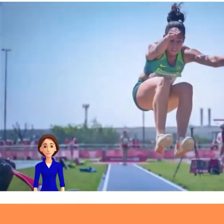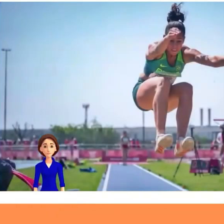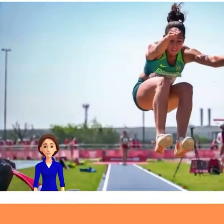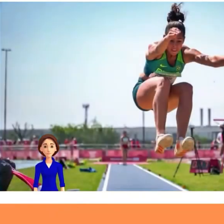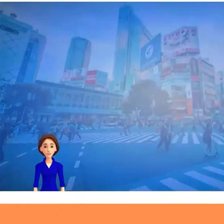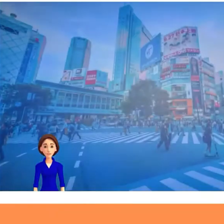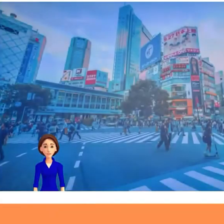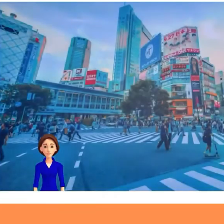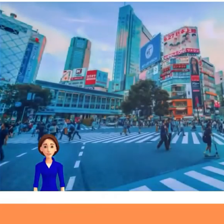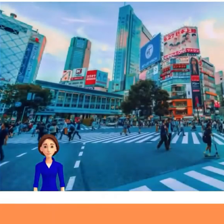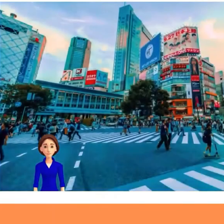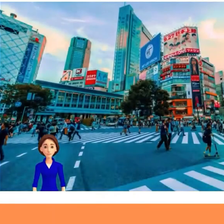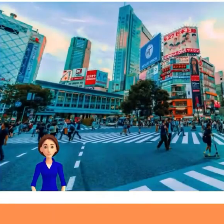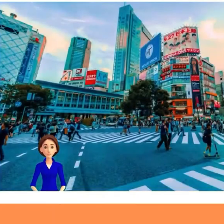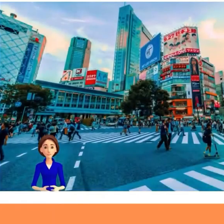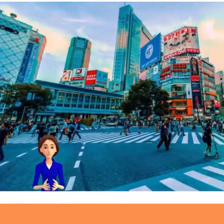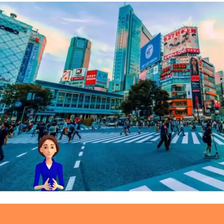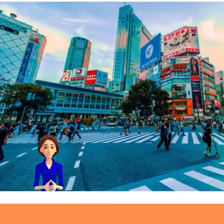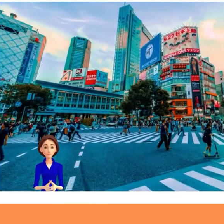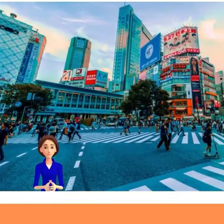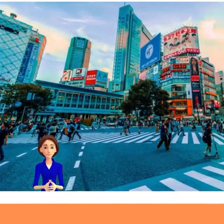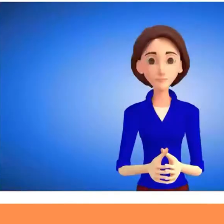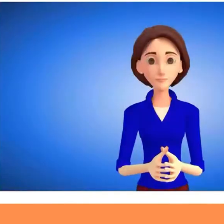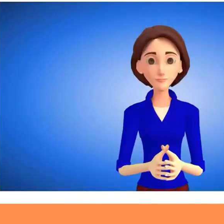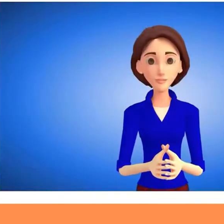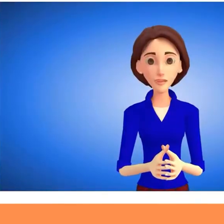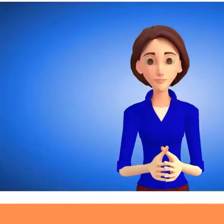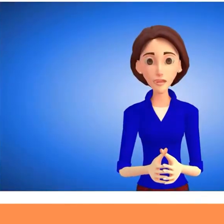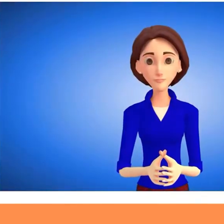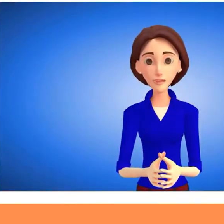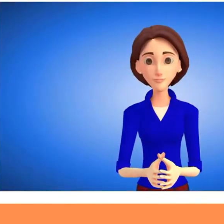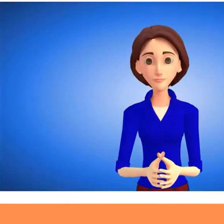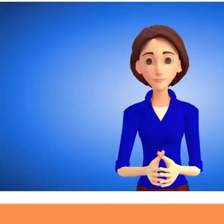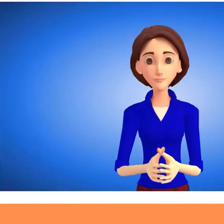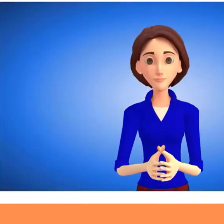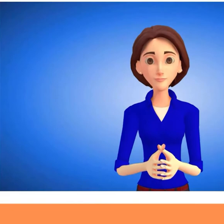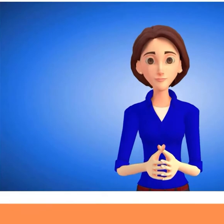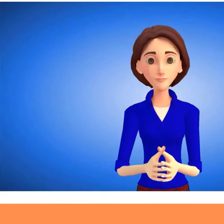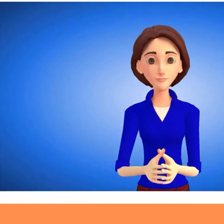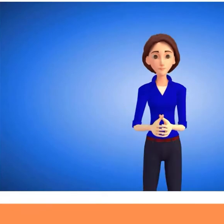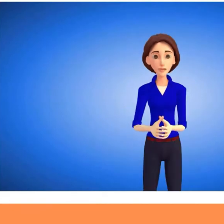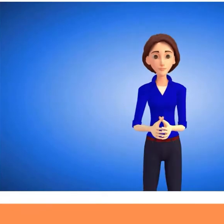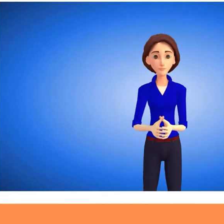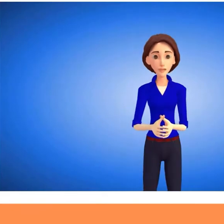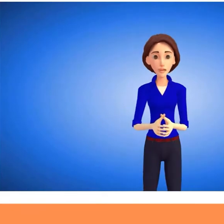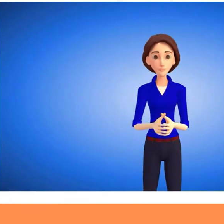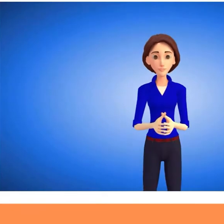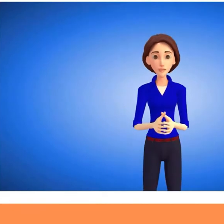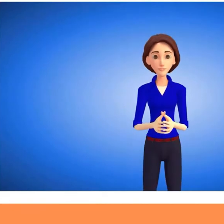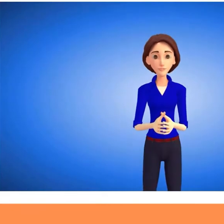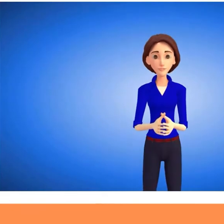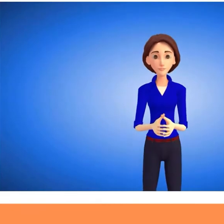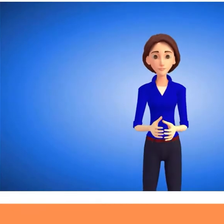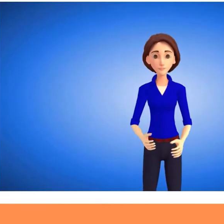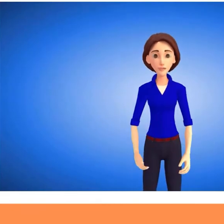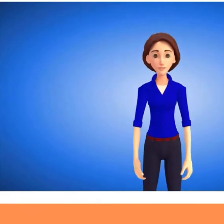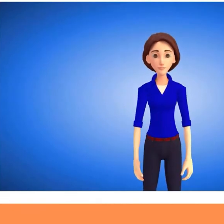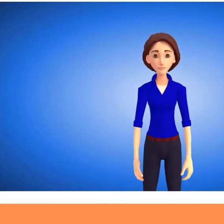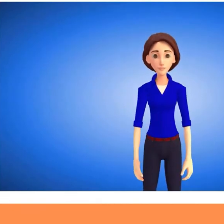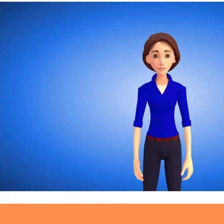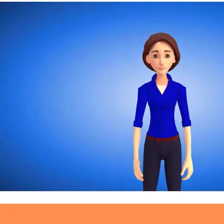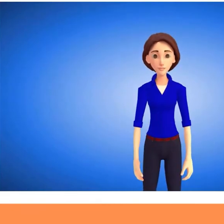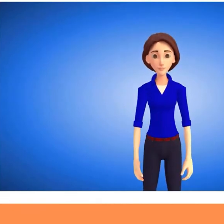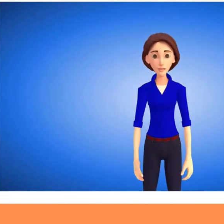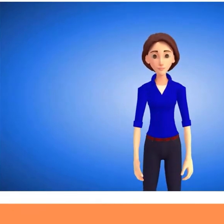esporte e à sociedade de uma forma geral. Para que serve uma crônica? Por ter caráter jornalístico e